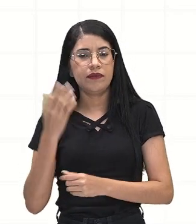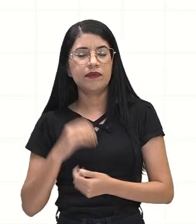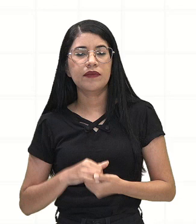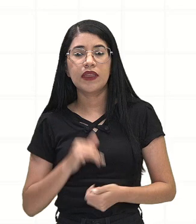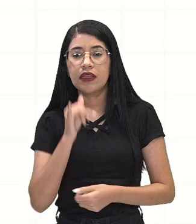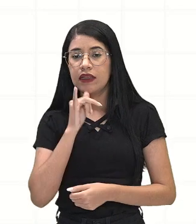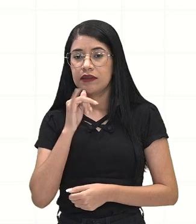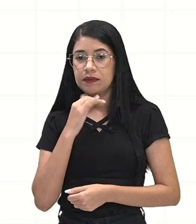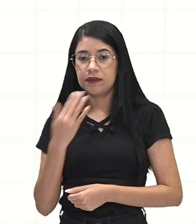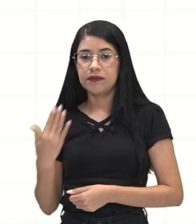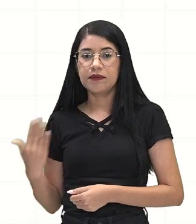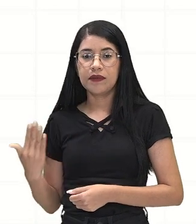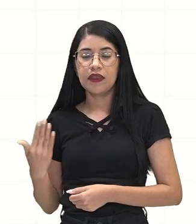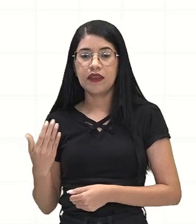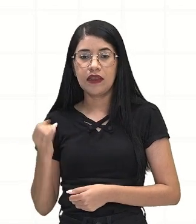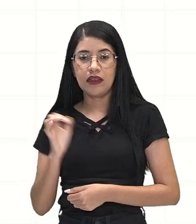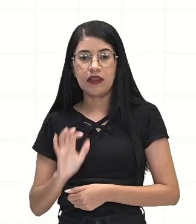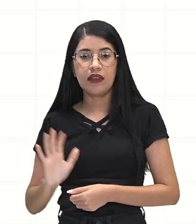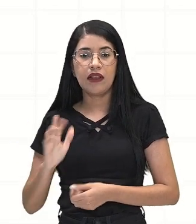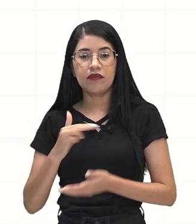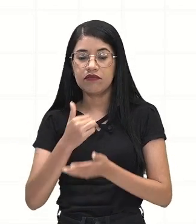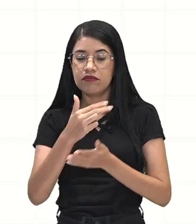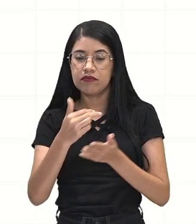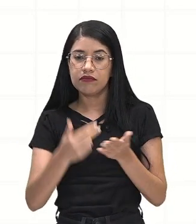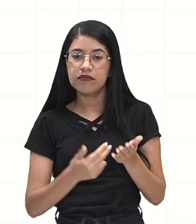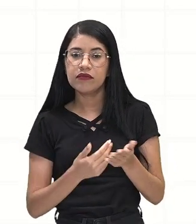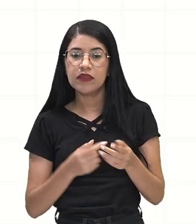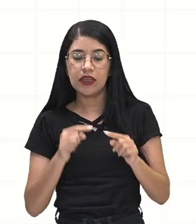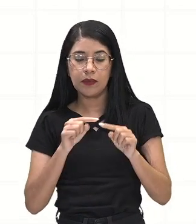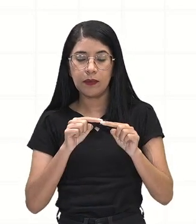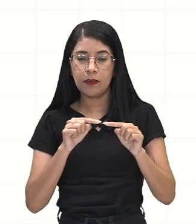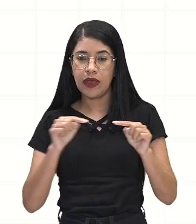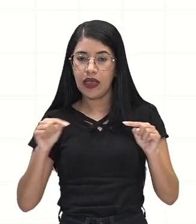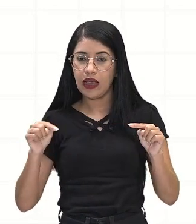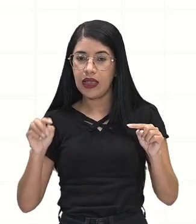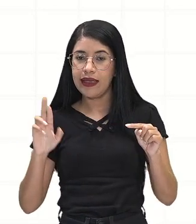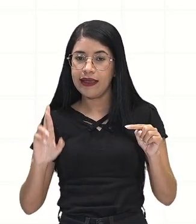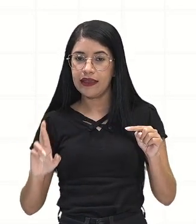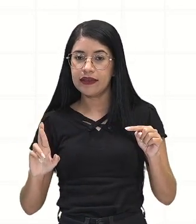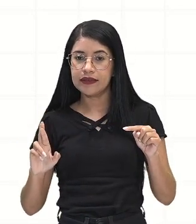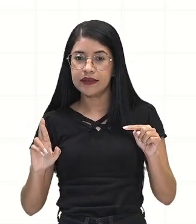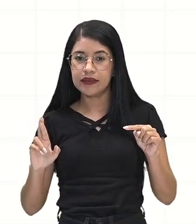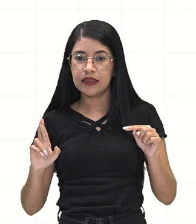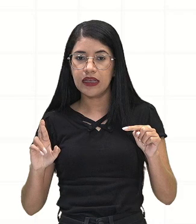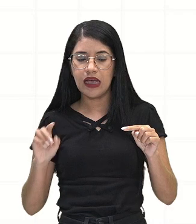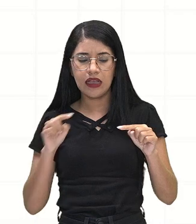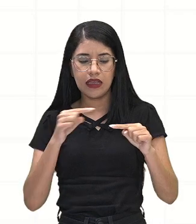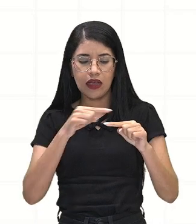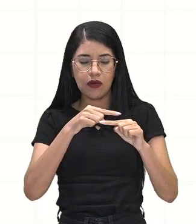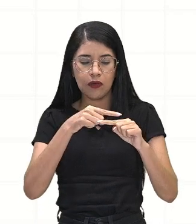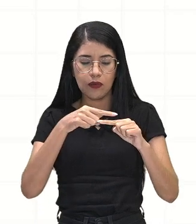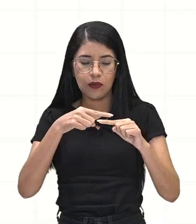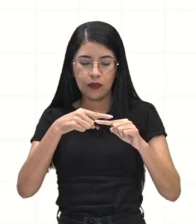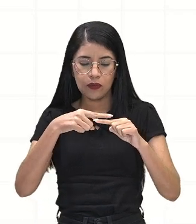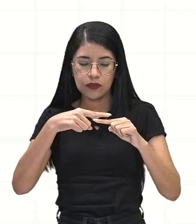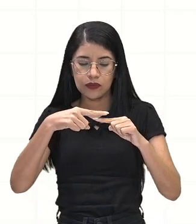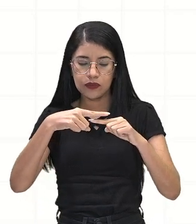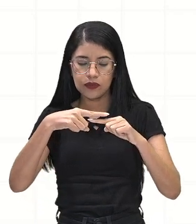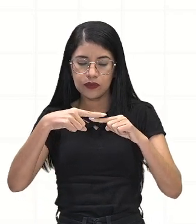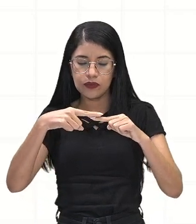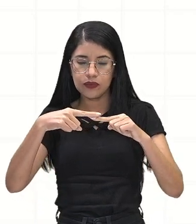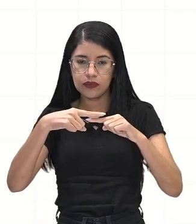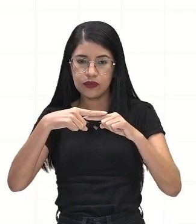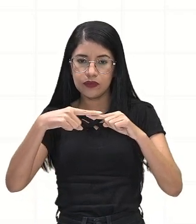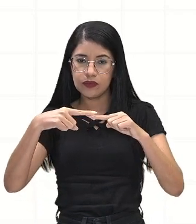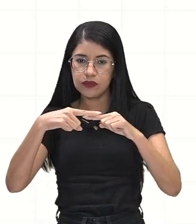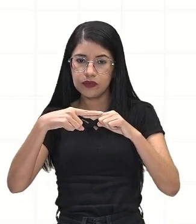reta R, e aí eu ia ter uma reta por cima da reta R, que em cima aqui, imagina